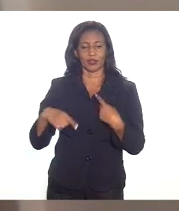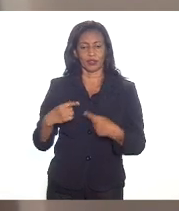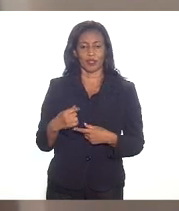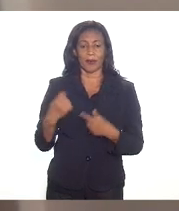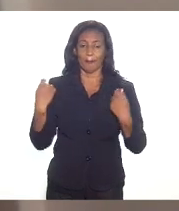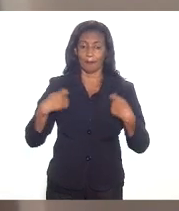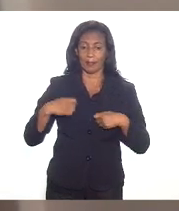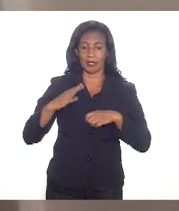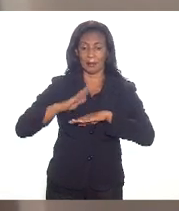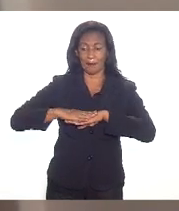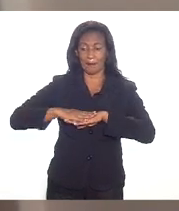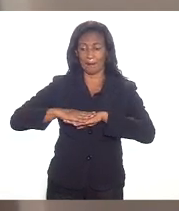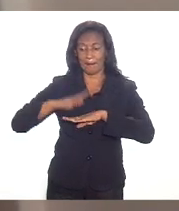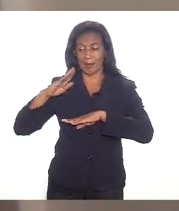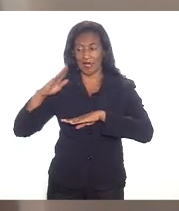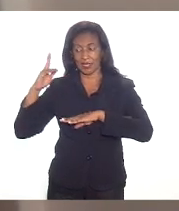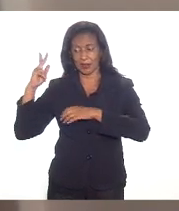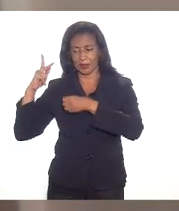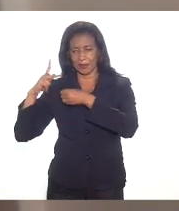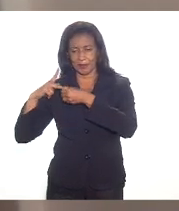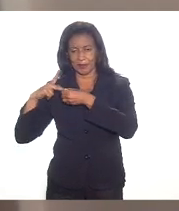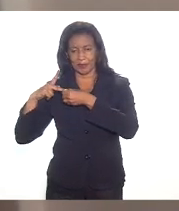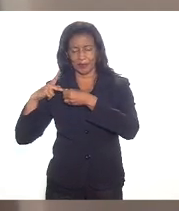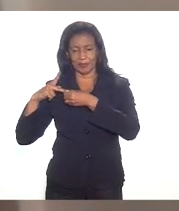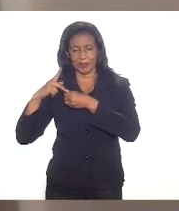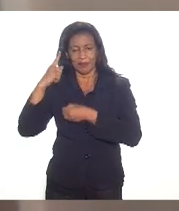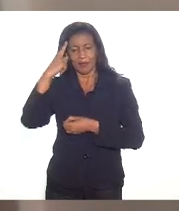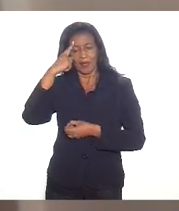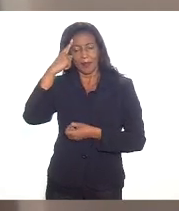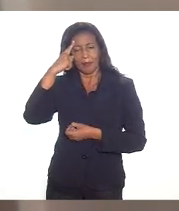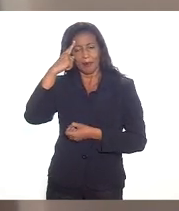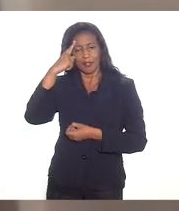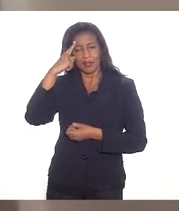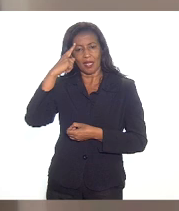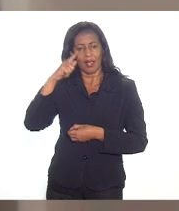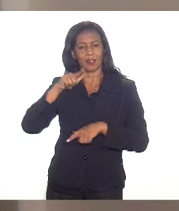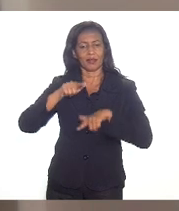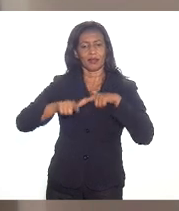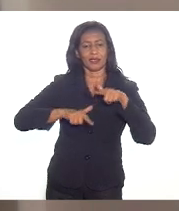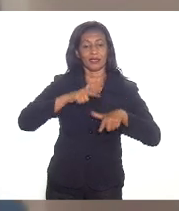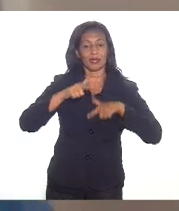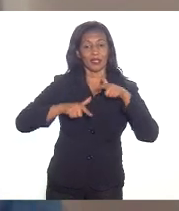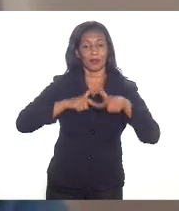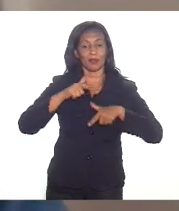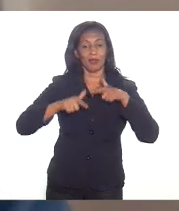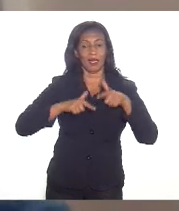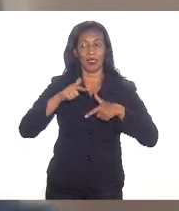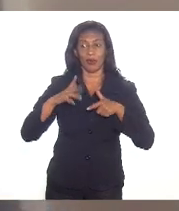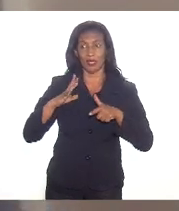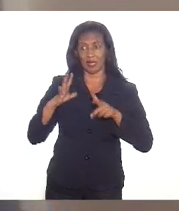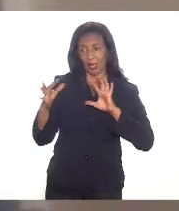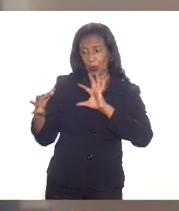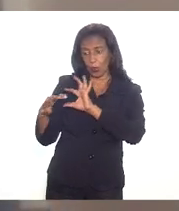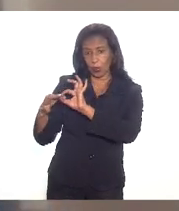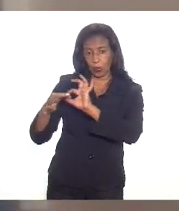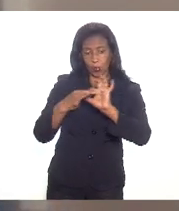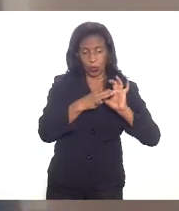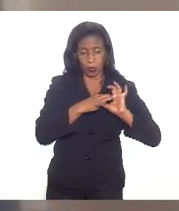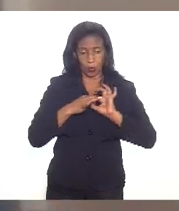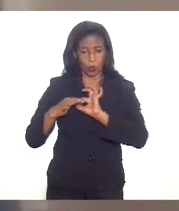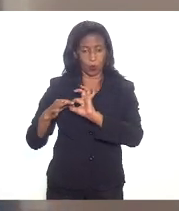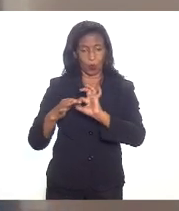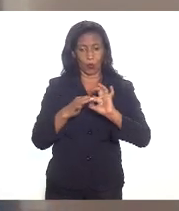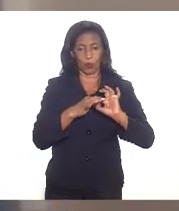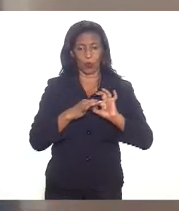tem que ter o mais petróleo além do petróleo. Pensar, quer dizer, atividades que têm sinergia entre si, como as